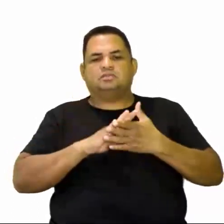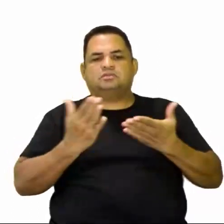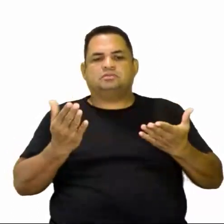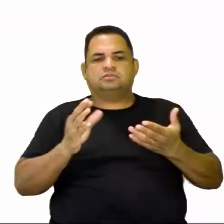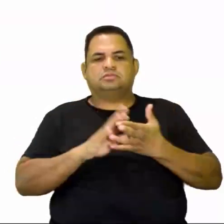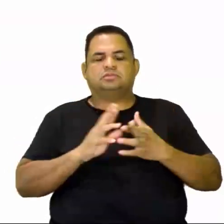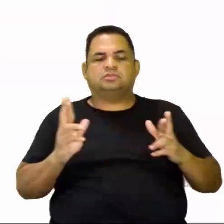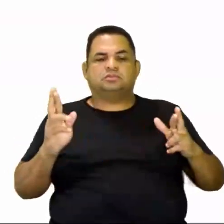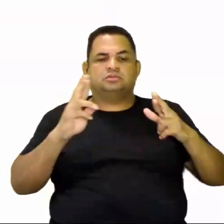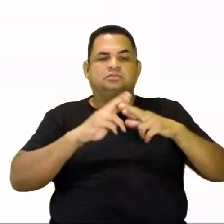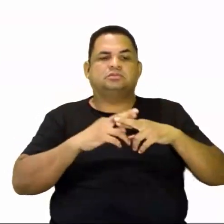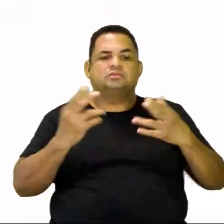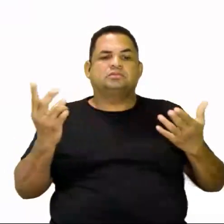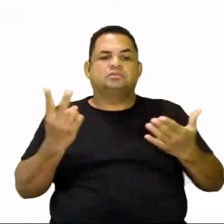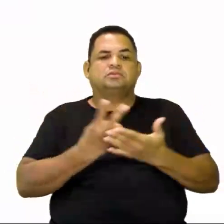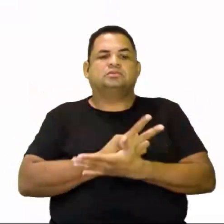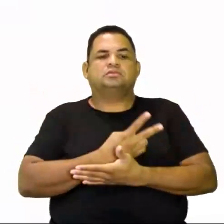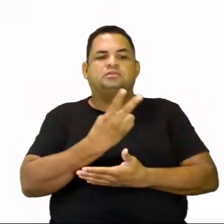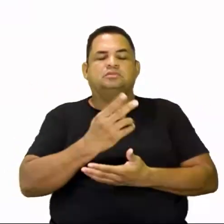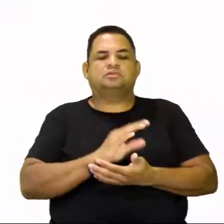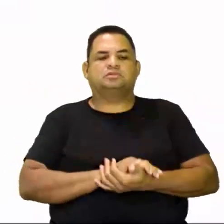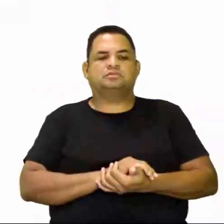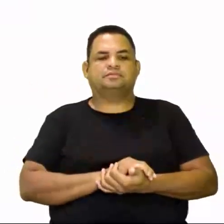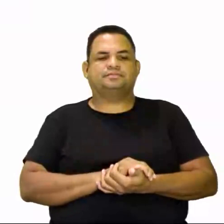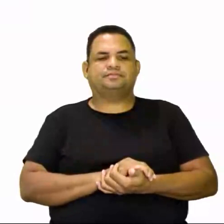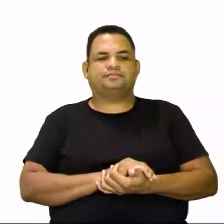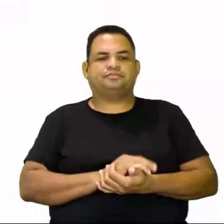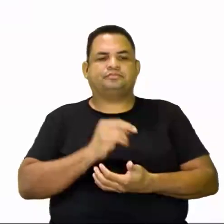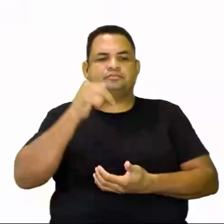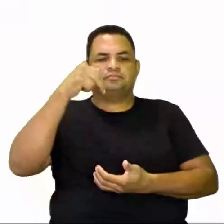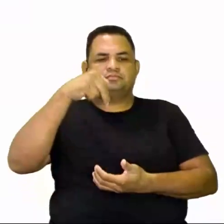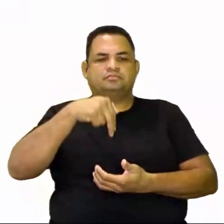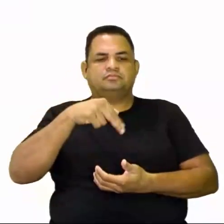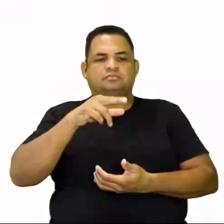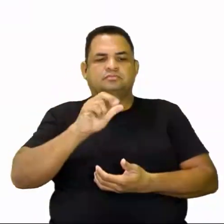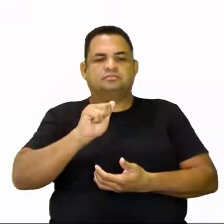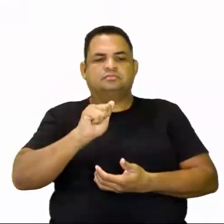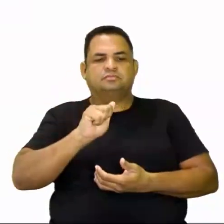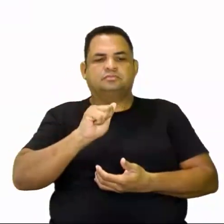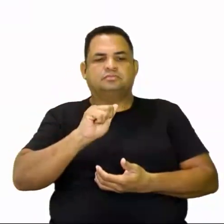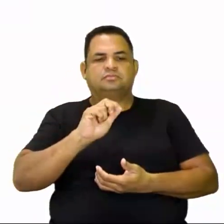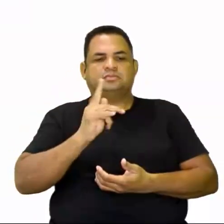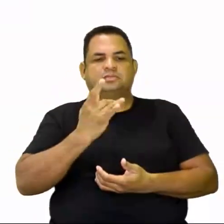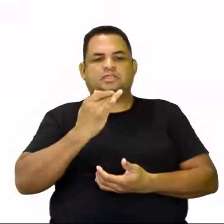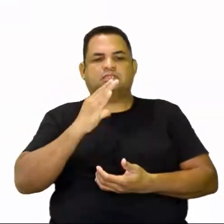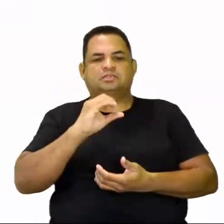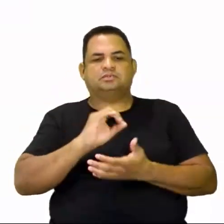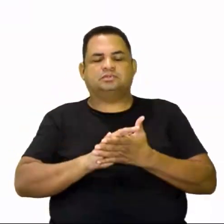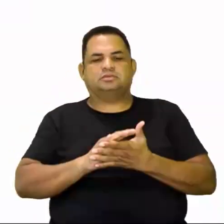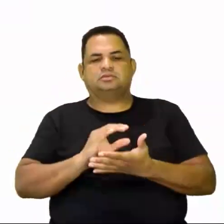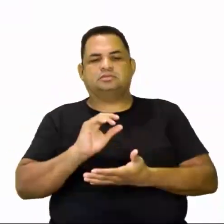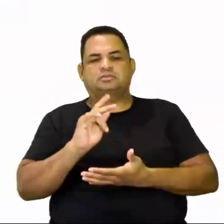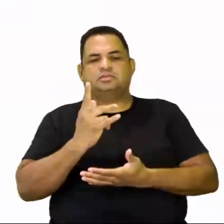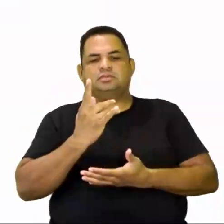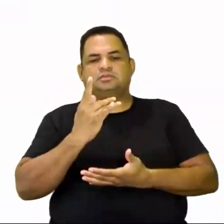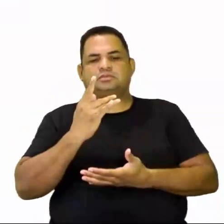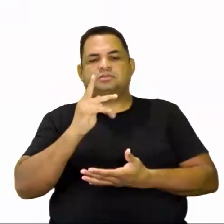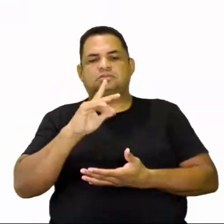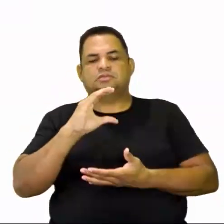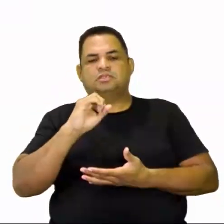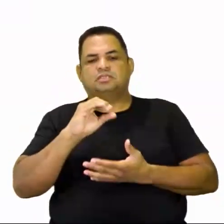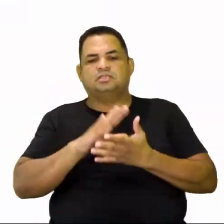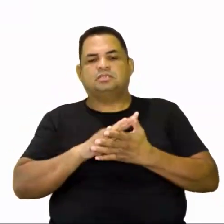esses dois componentes. O bicarbonato de sódio e o ácido clorídrico. O que vai